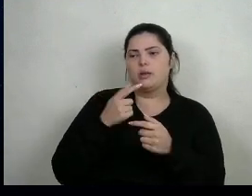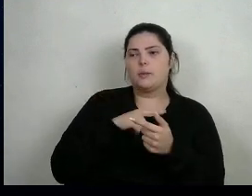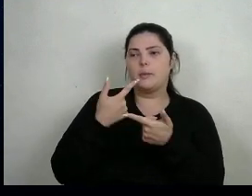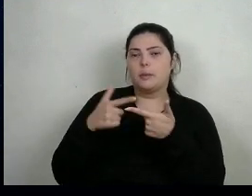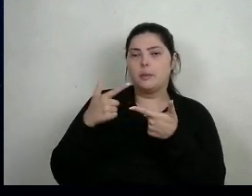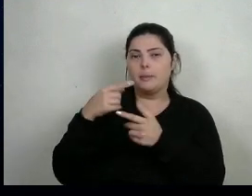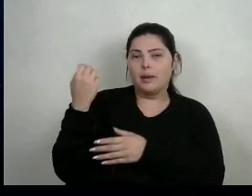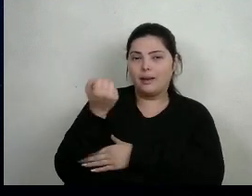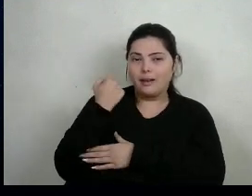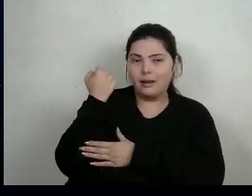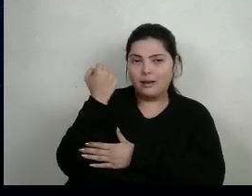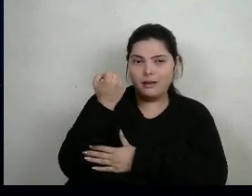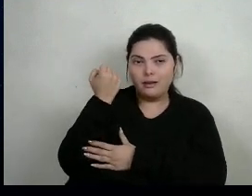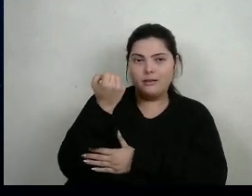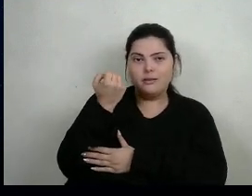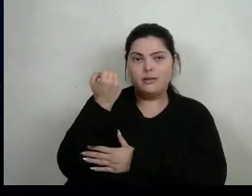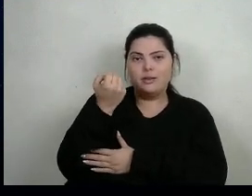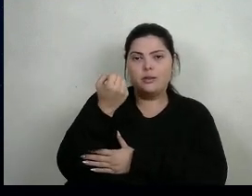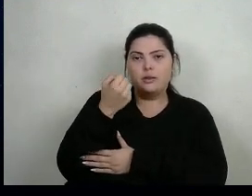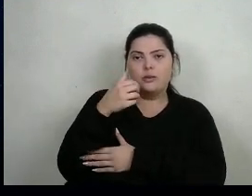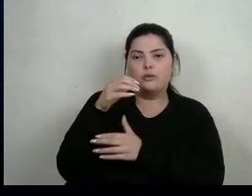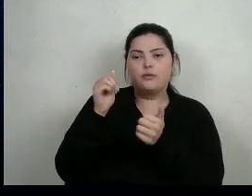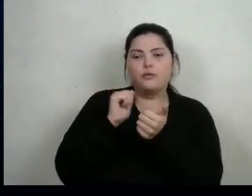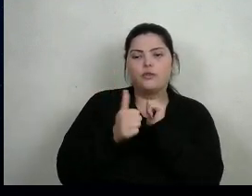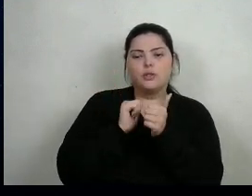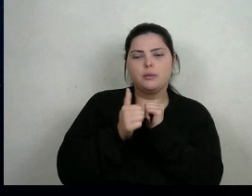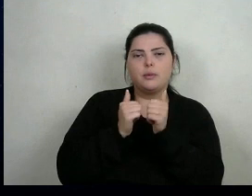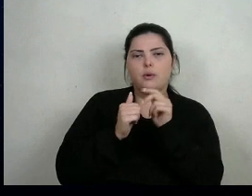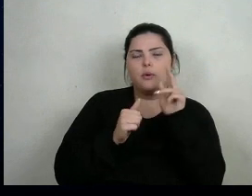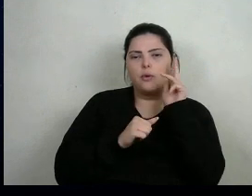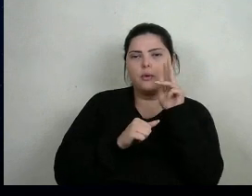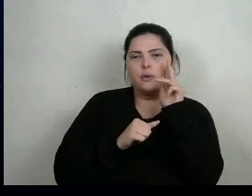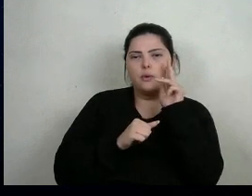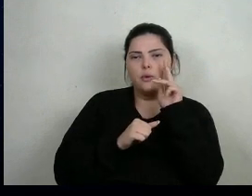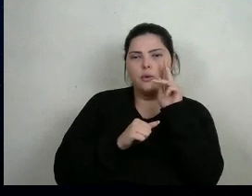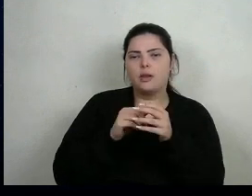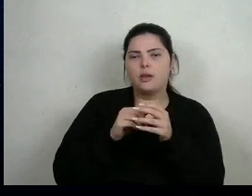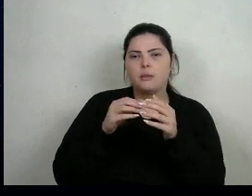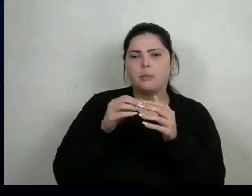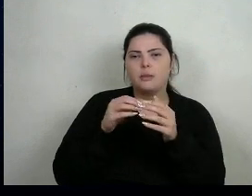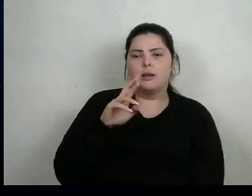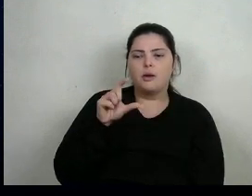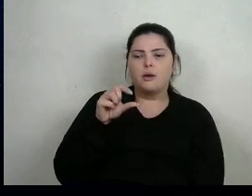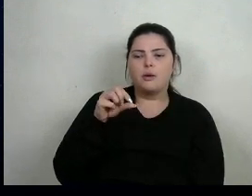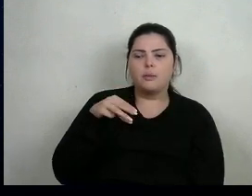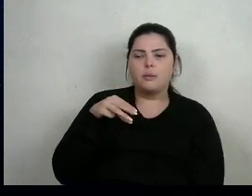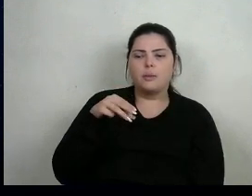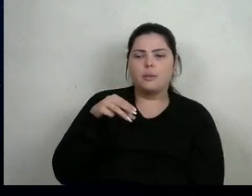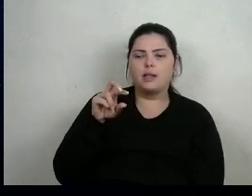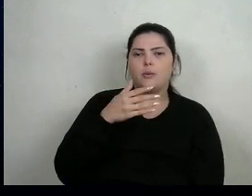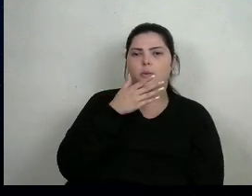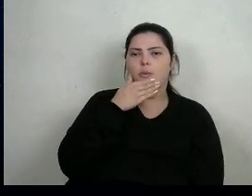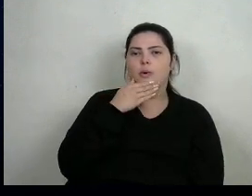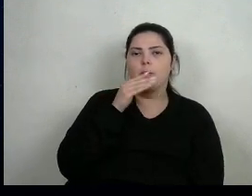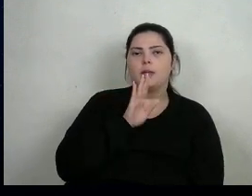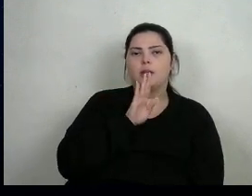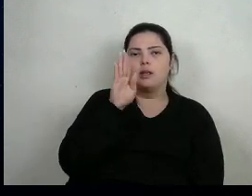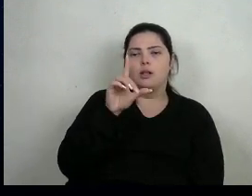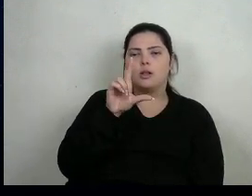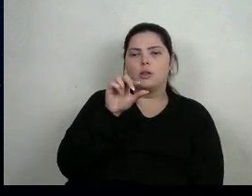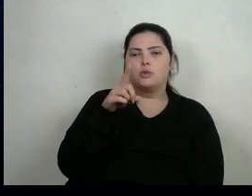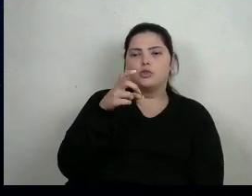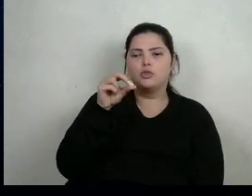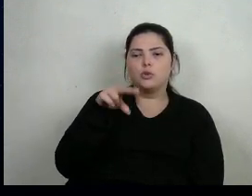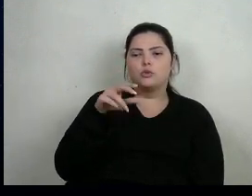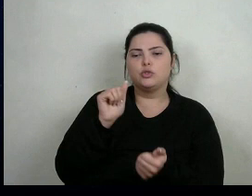aí para o pessoal de futebol quem lembra do Real Madrid quando o luxo teve lá gente